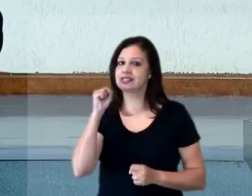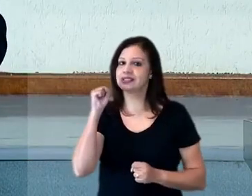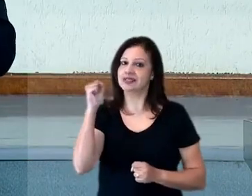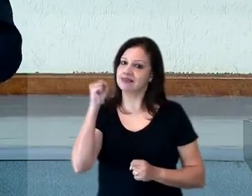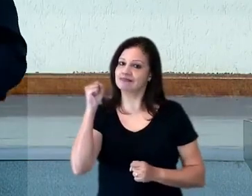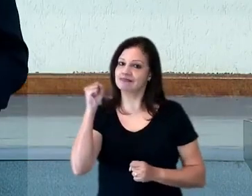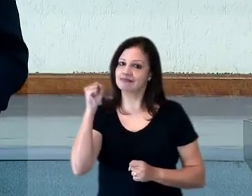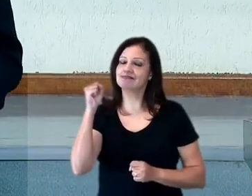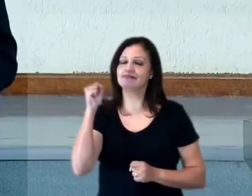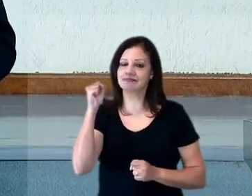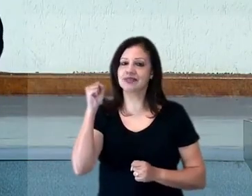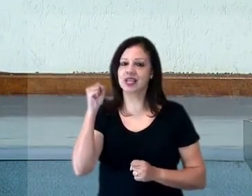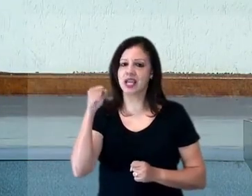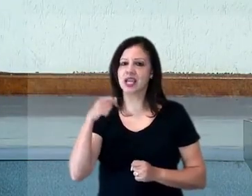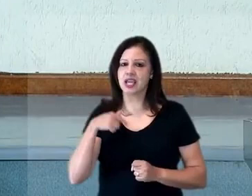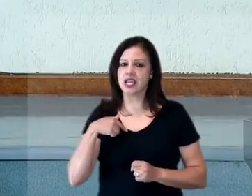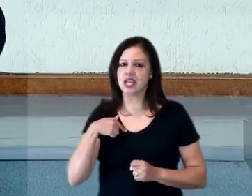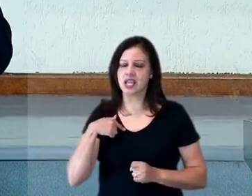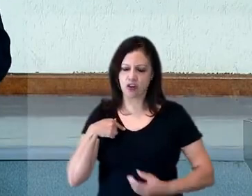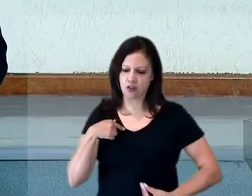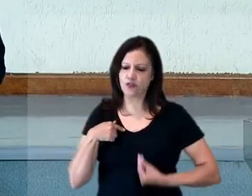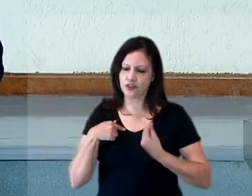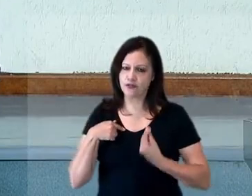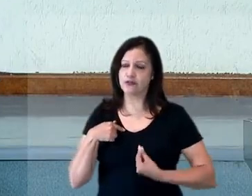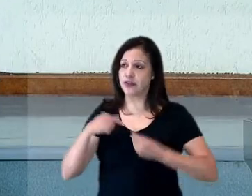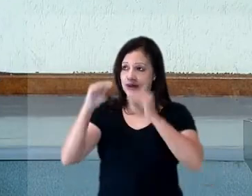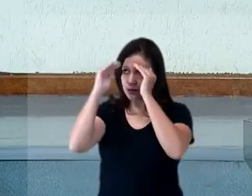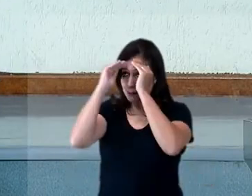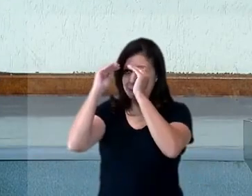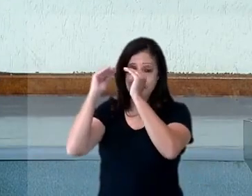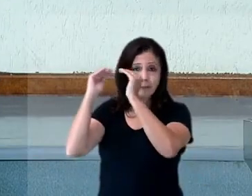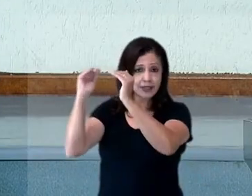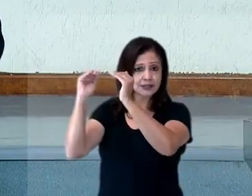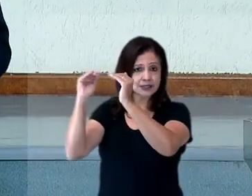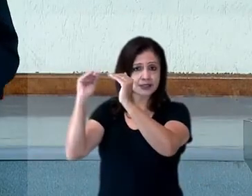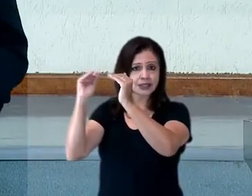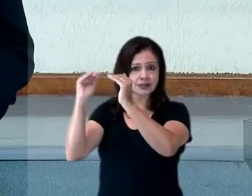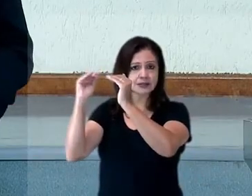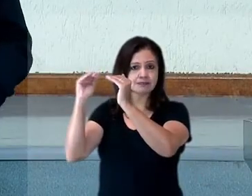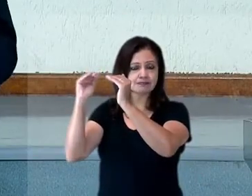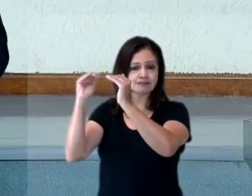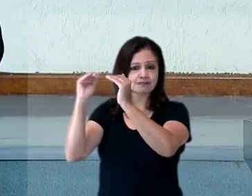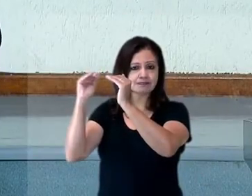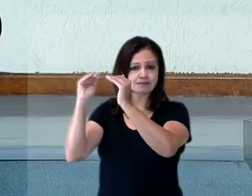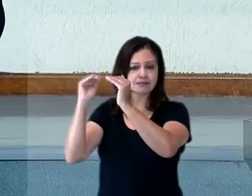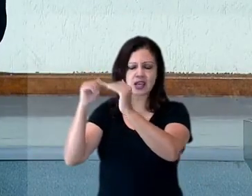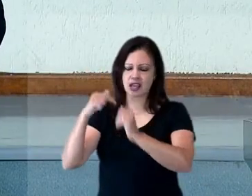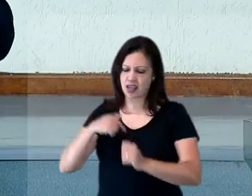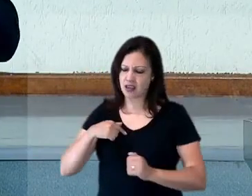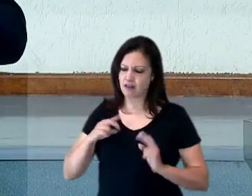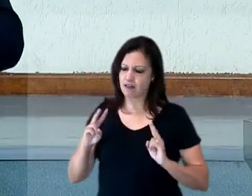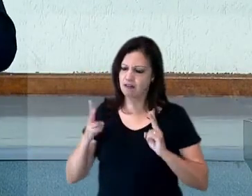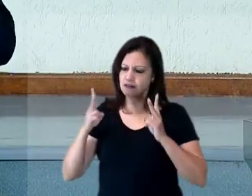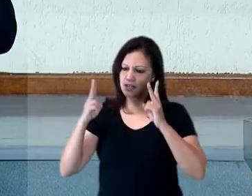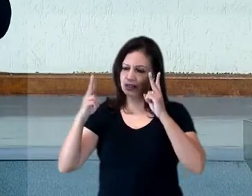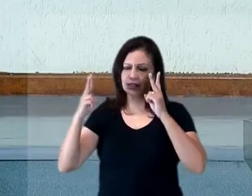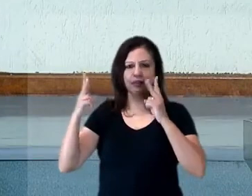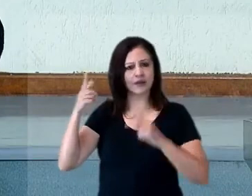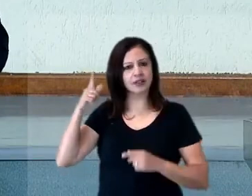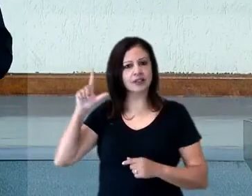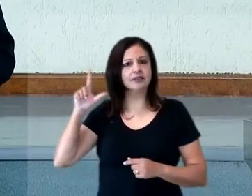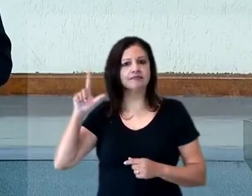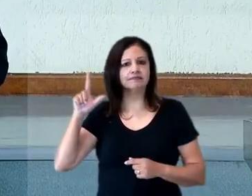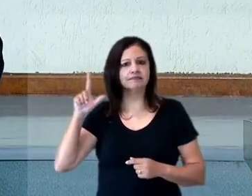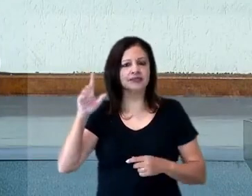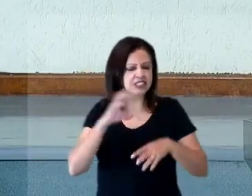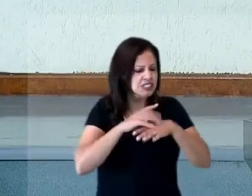vou chegar até o fim. Eu vou passar por essas barreiras que se levantaram. Eu vou passar por essa enfermidade. Eu vou